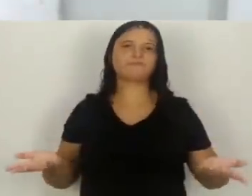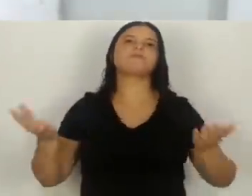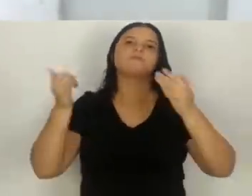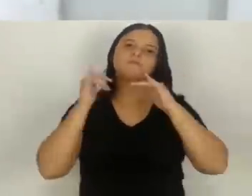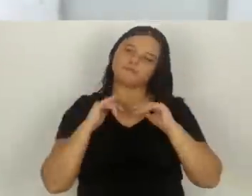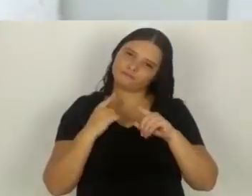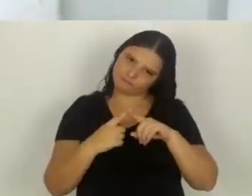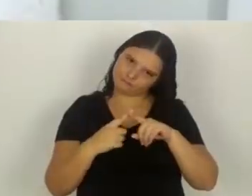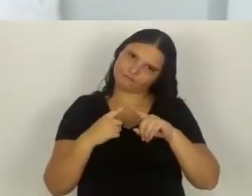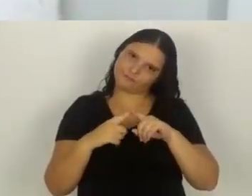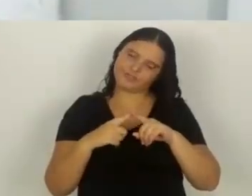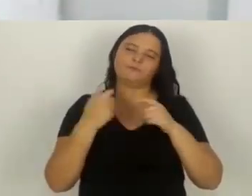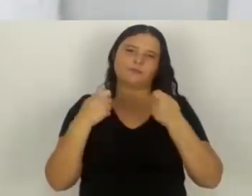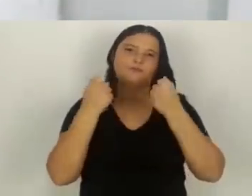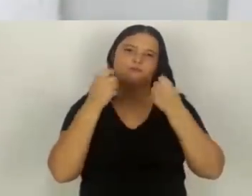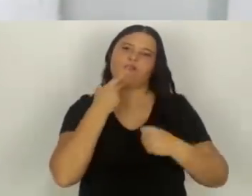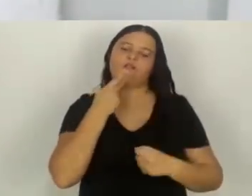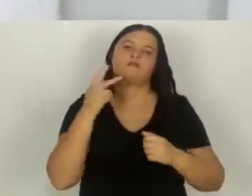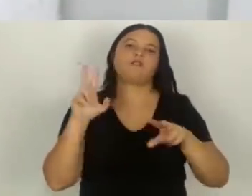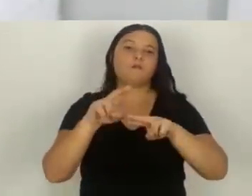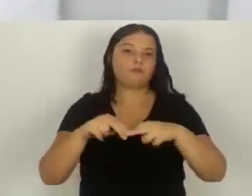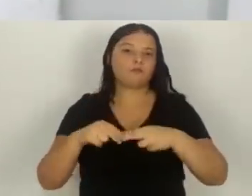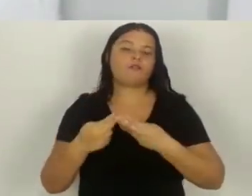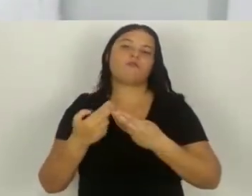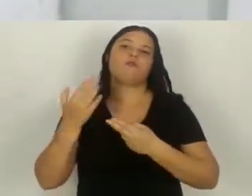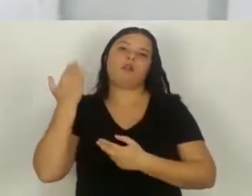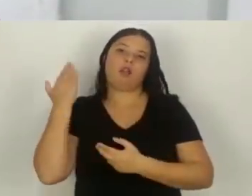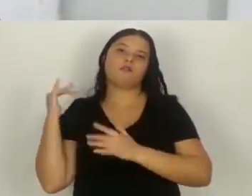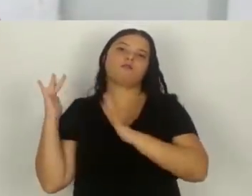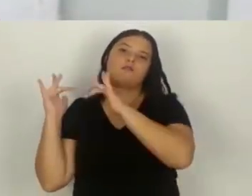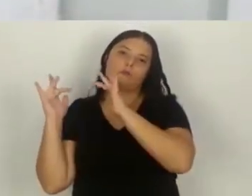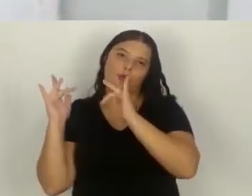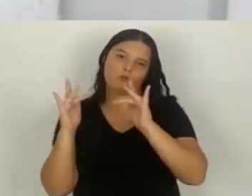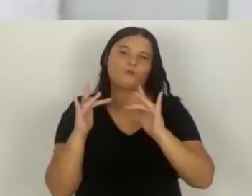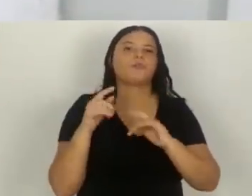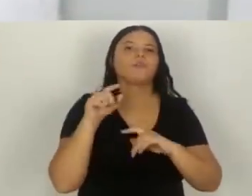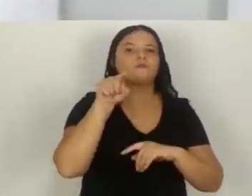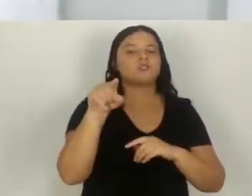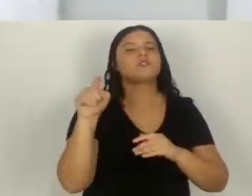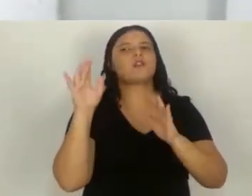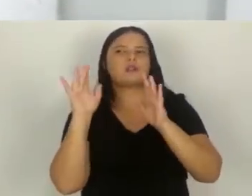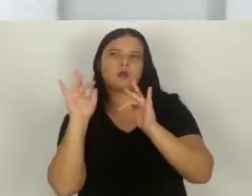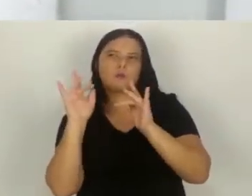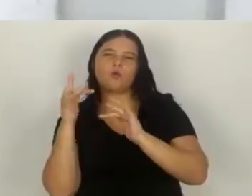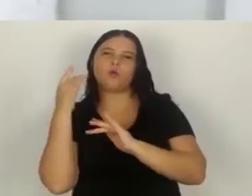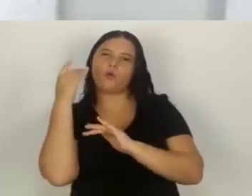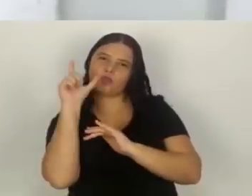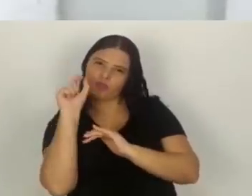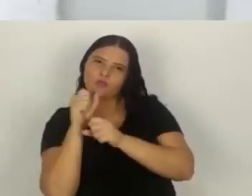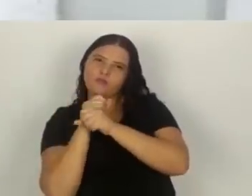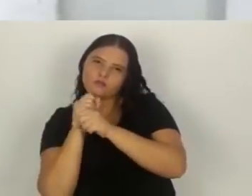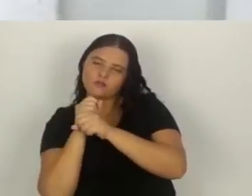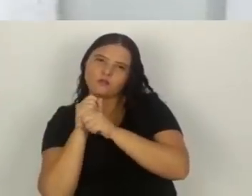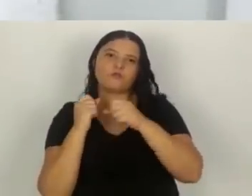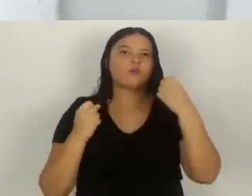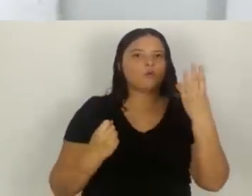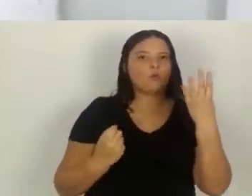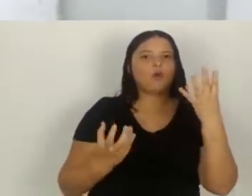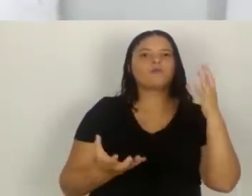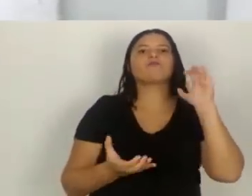bem, para isso que serve o namoro, né, gente? Se são 14 anos de relacionamento, você está